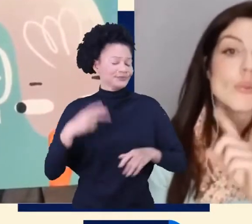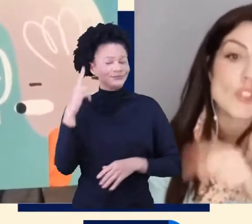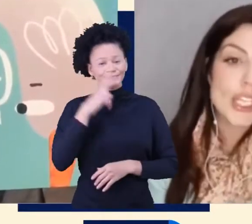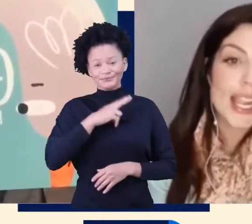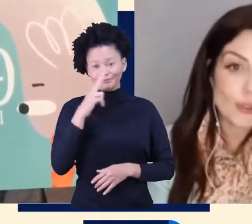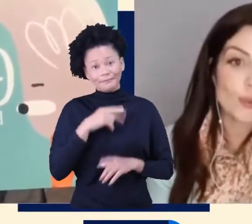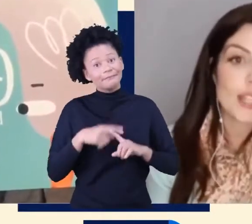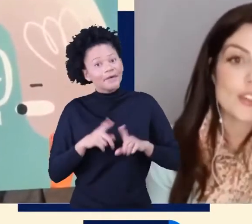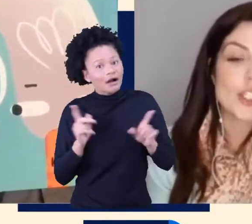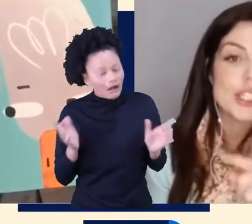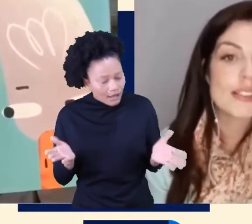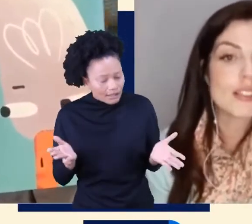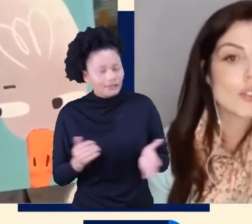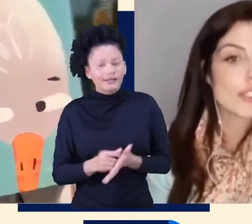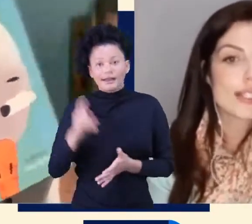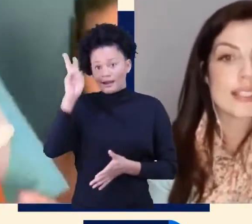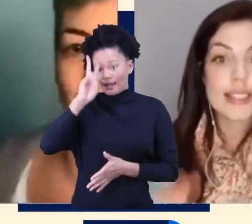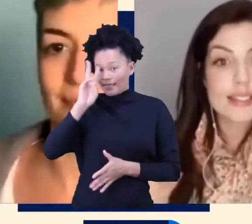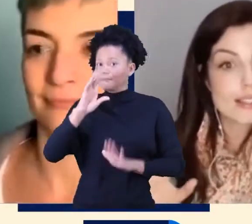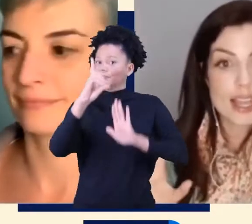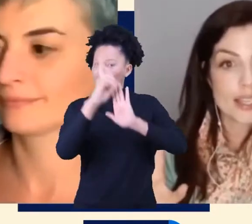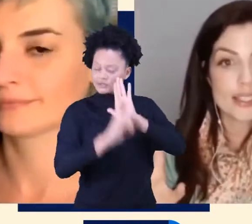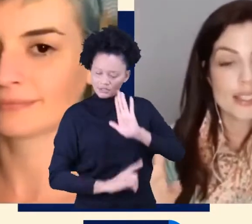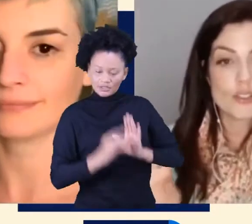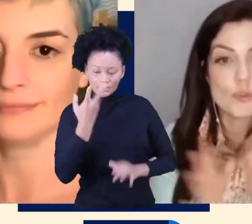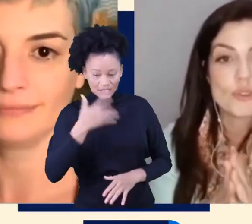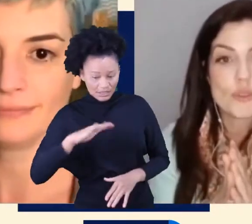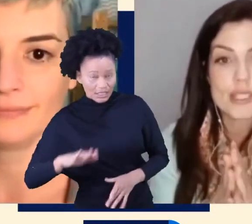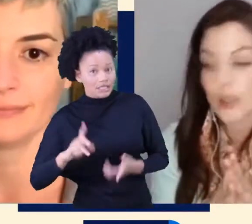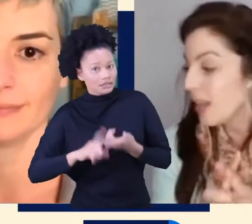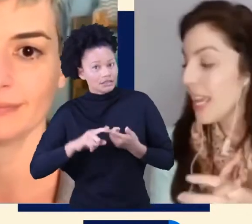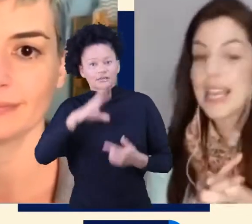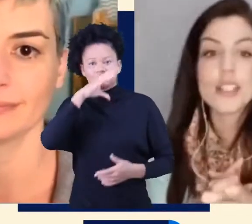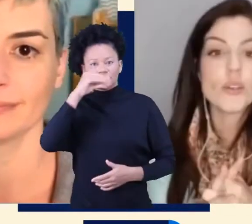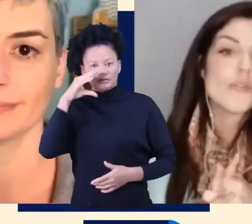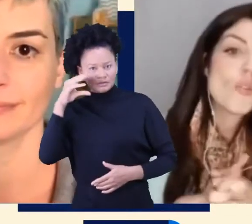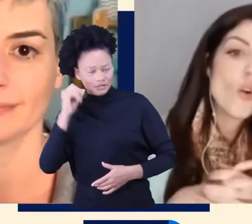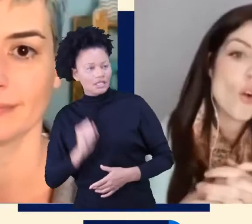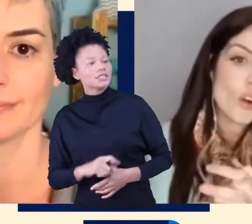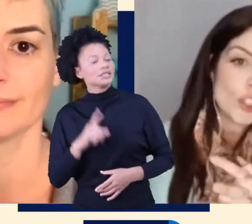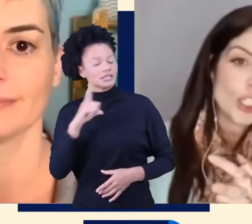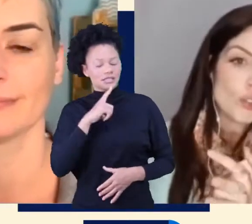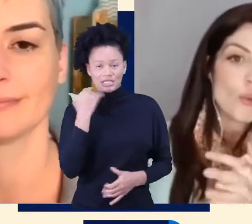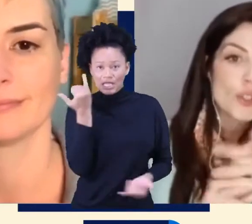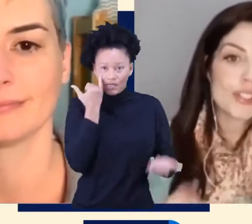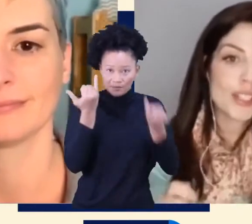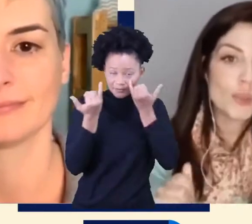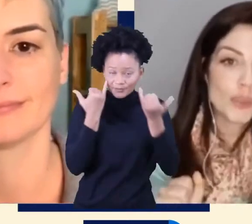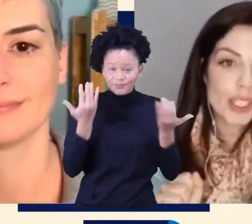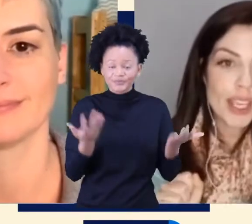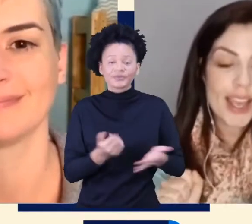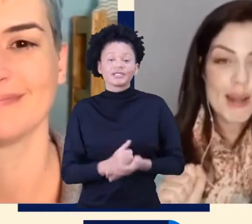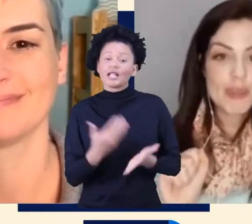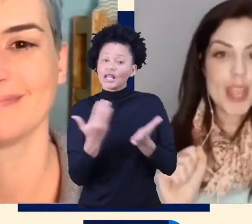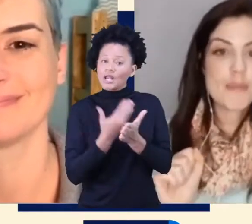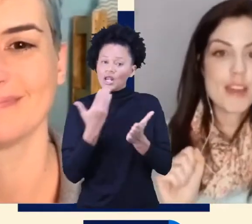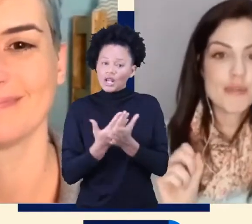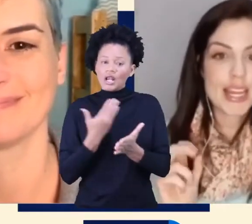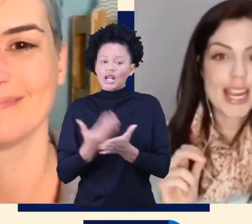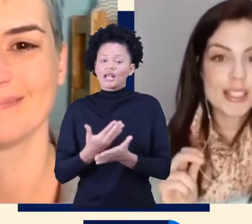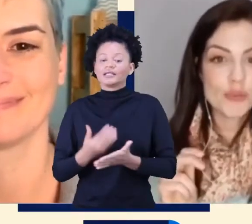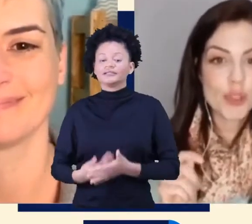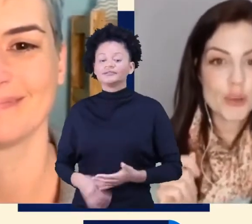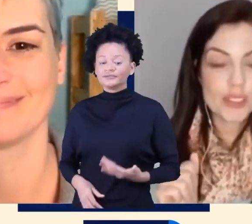lembrar que é um direito, tá? De crianças e adolescentes acessarem esse tipo de informação. Esse é o livro Gogô, gente. Estou mostrando porque é